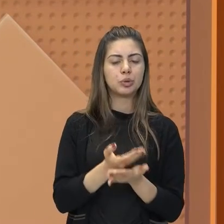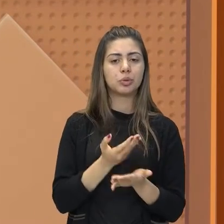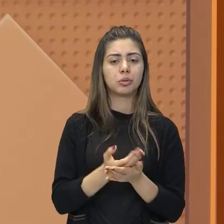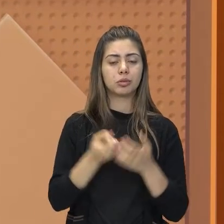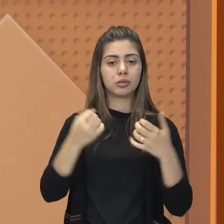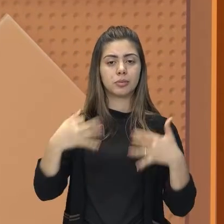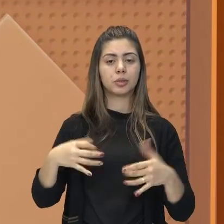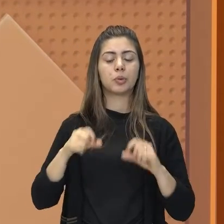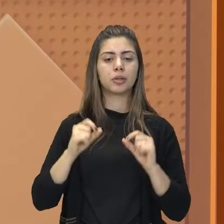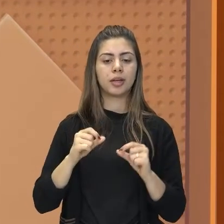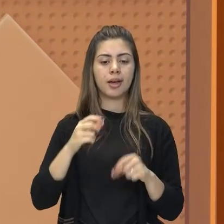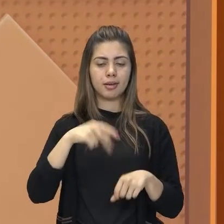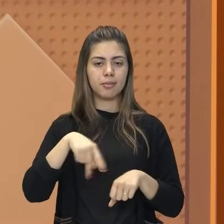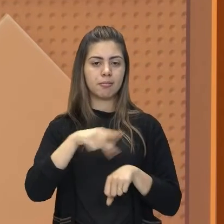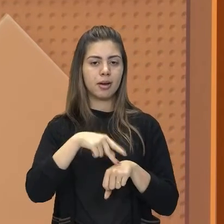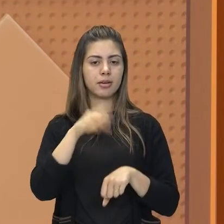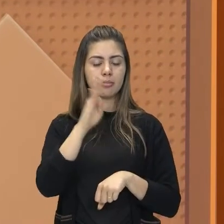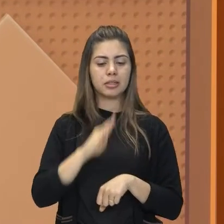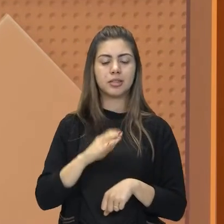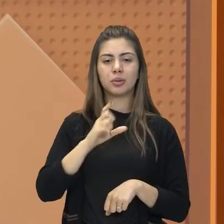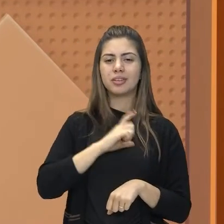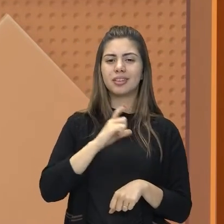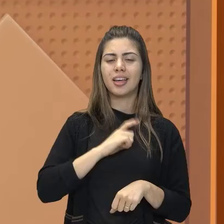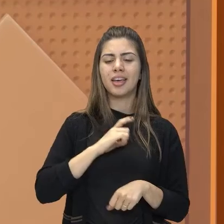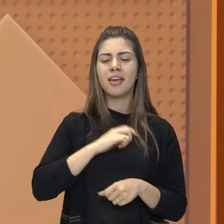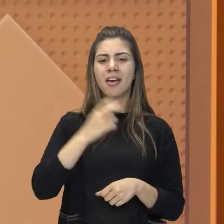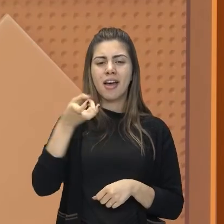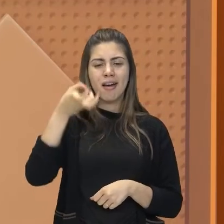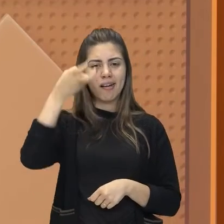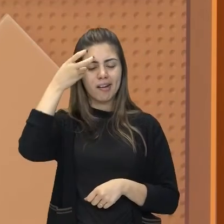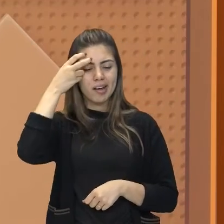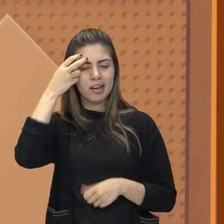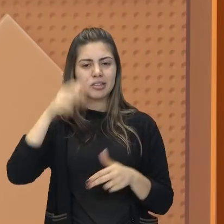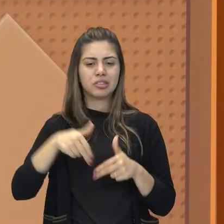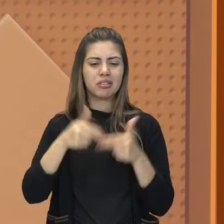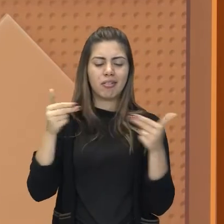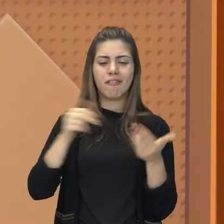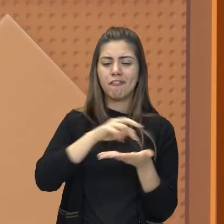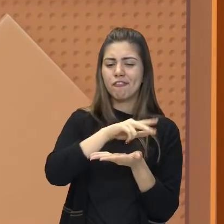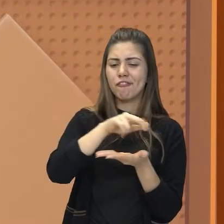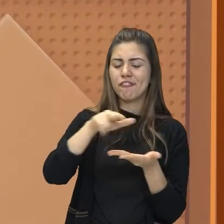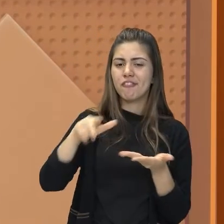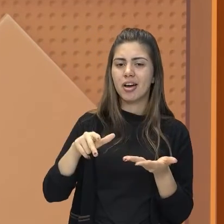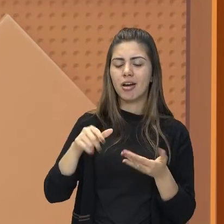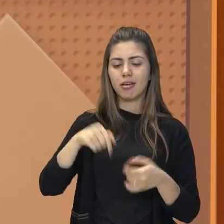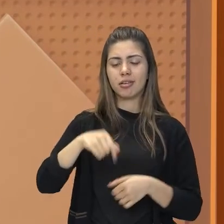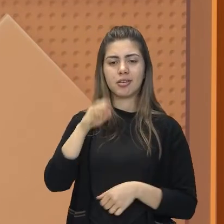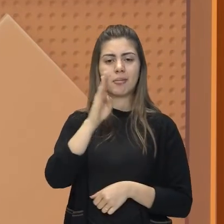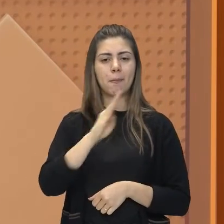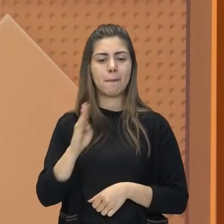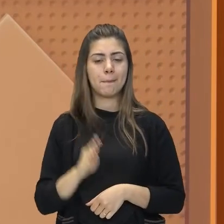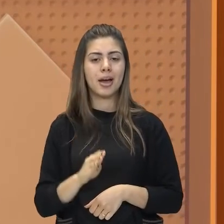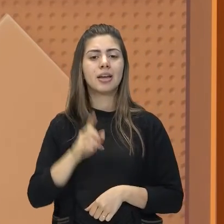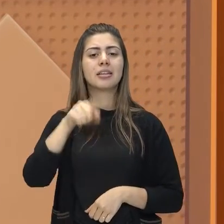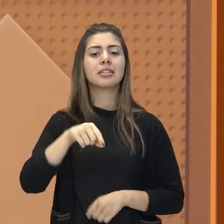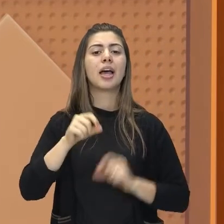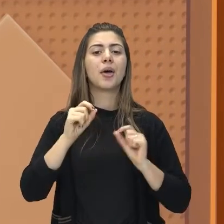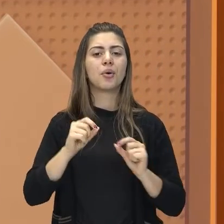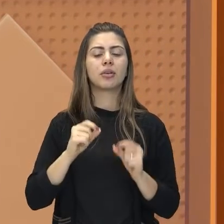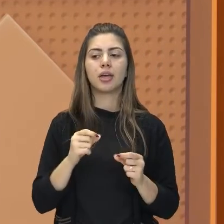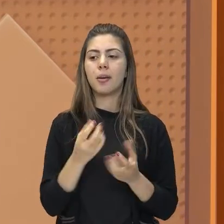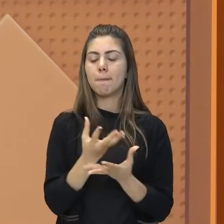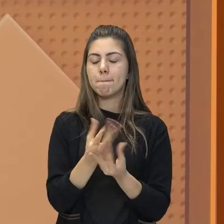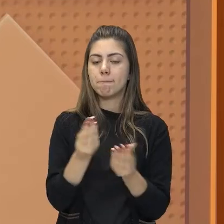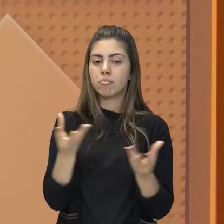que o Brasil é rico em diversidade étnica, diversidade cultural. O Brasil é conhecido como um país